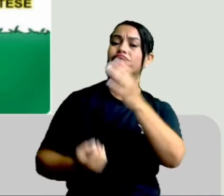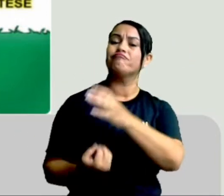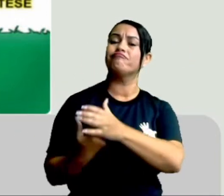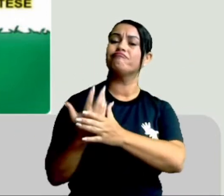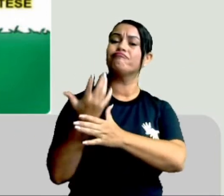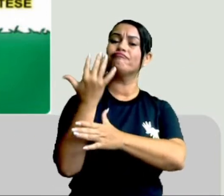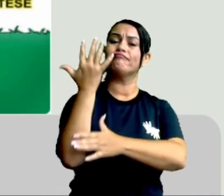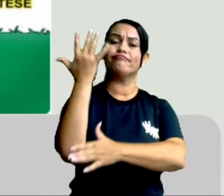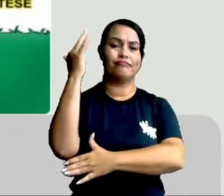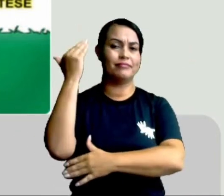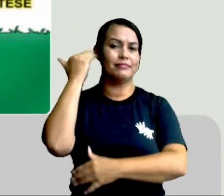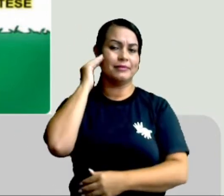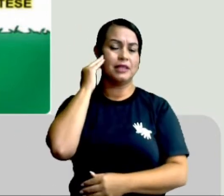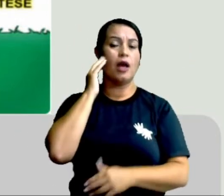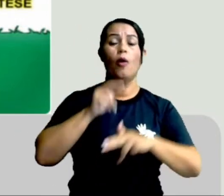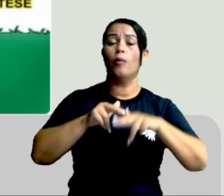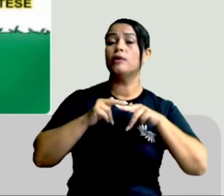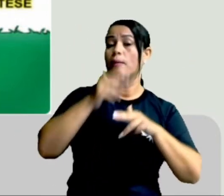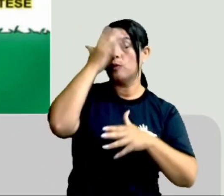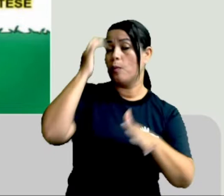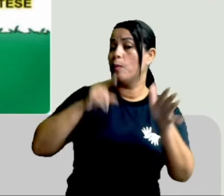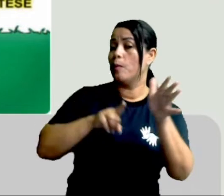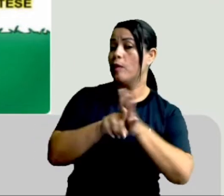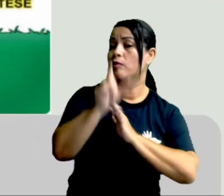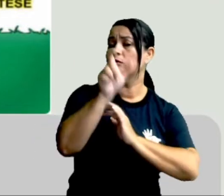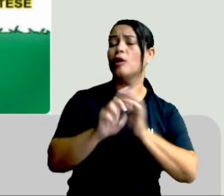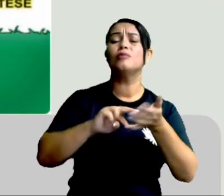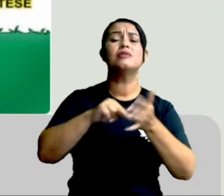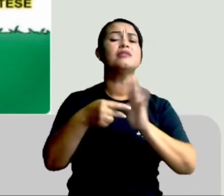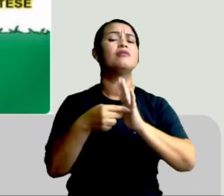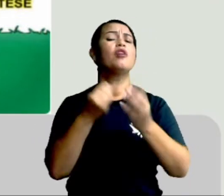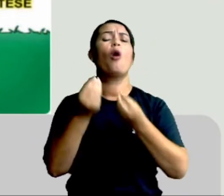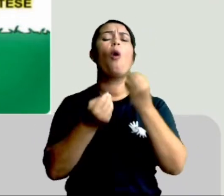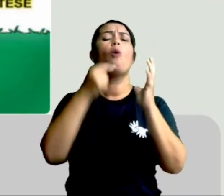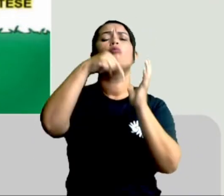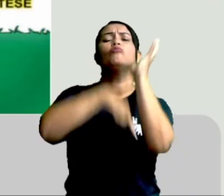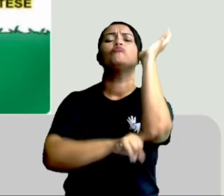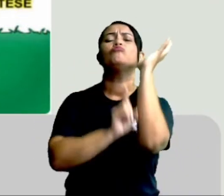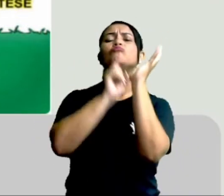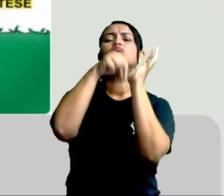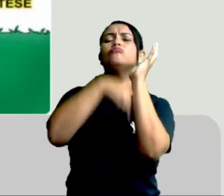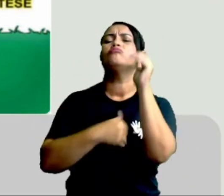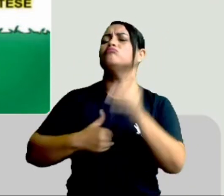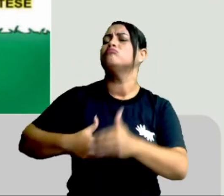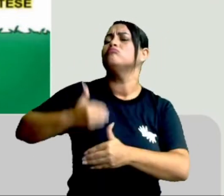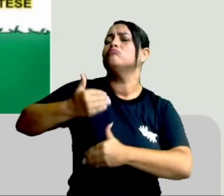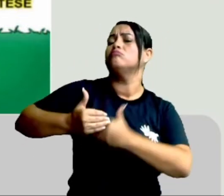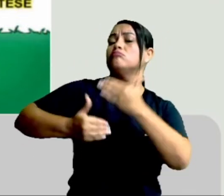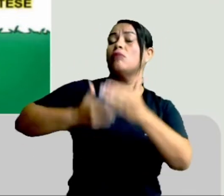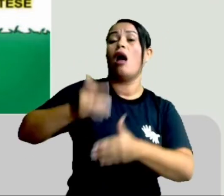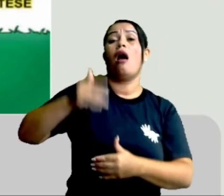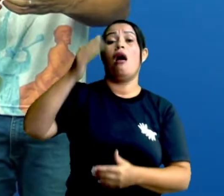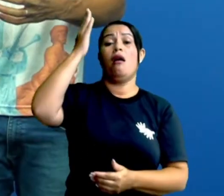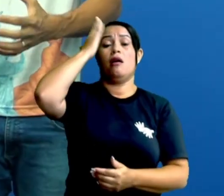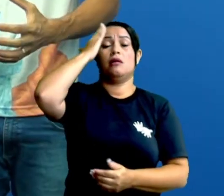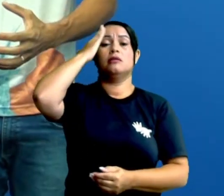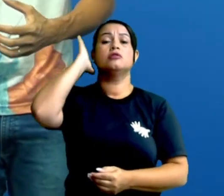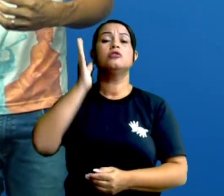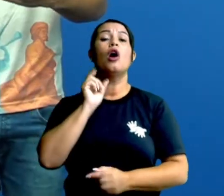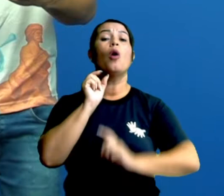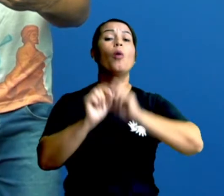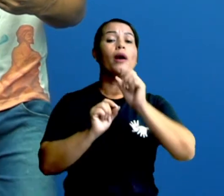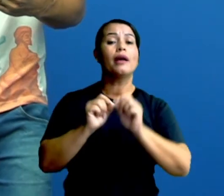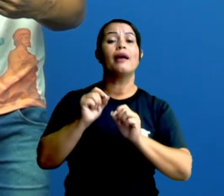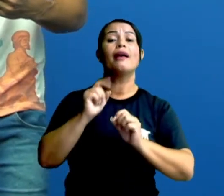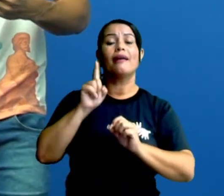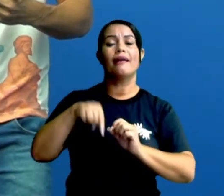desenvolver, tá certo? Portanto, quando alguém perguntar para você o que significa o processo de fotossíntese, você vai ter em mente que a